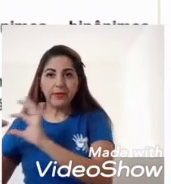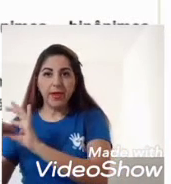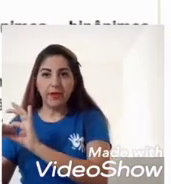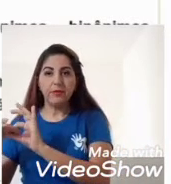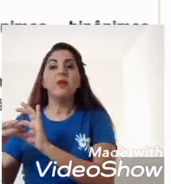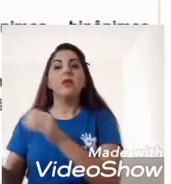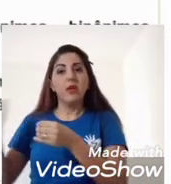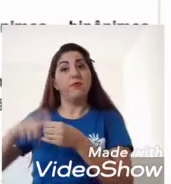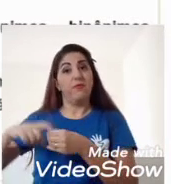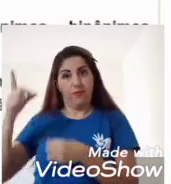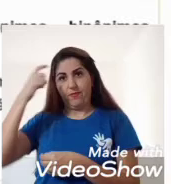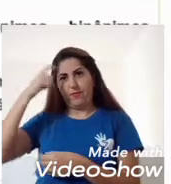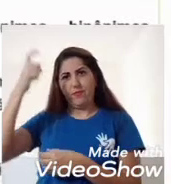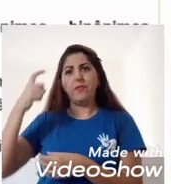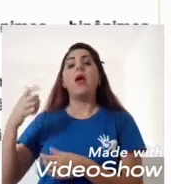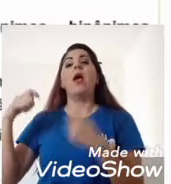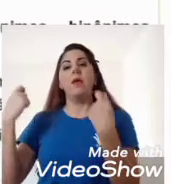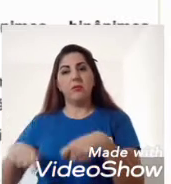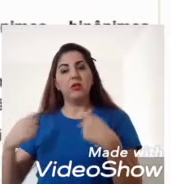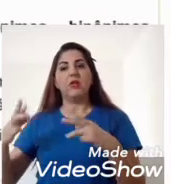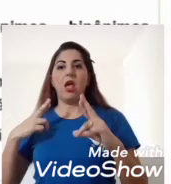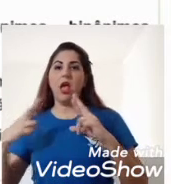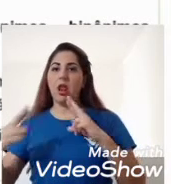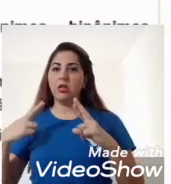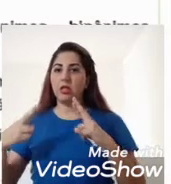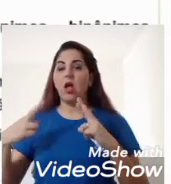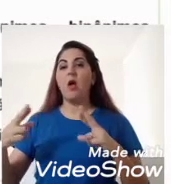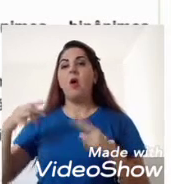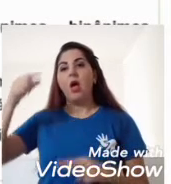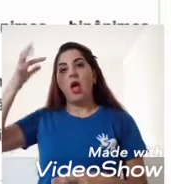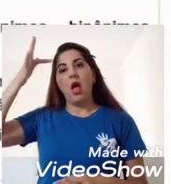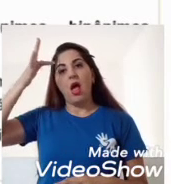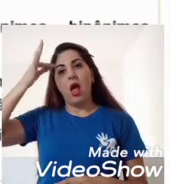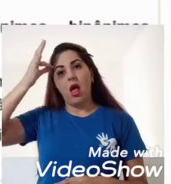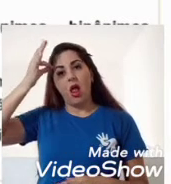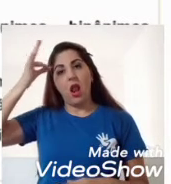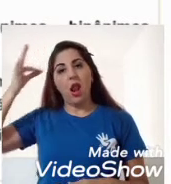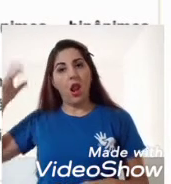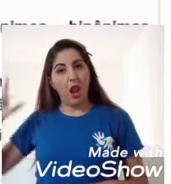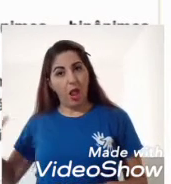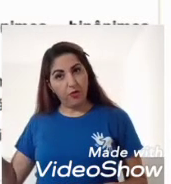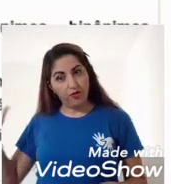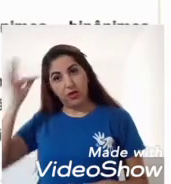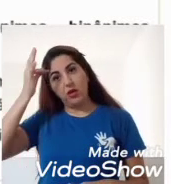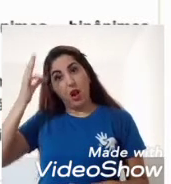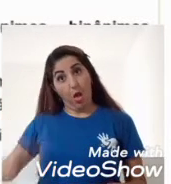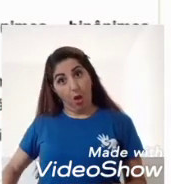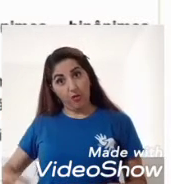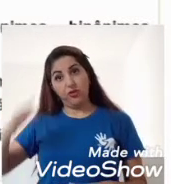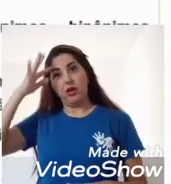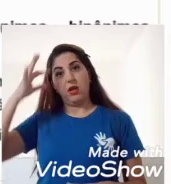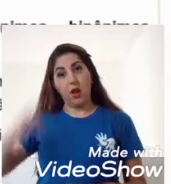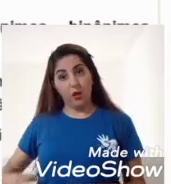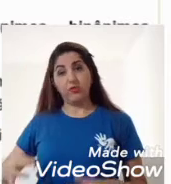que retome a ideia. Aqui é preciso que tenha relação lógico-semântica, tá? E a omissão de termos que podem facilmente